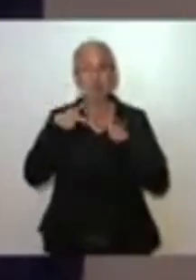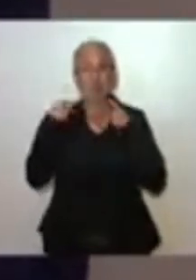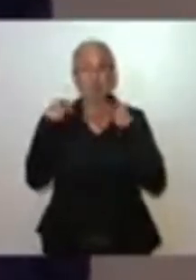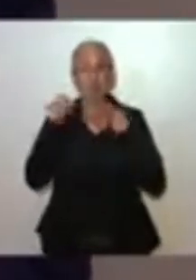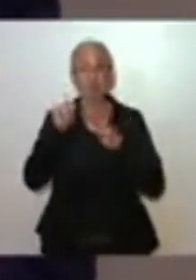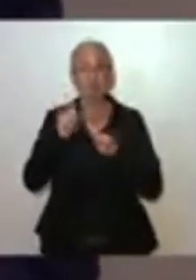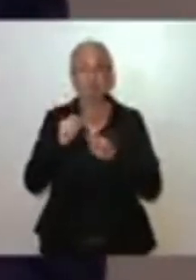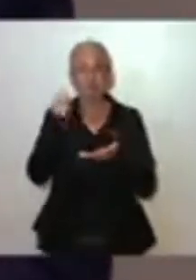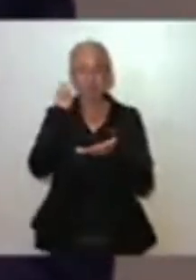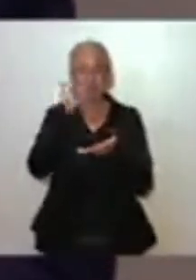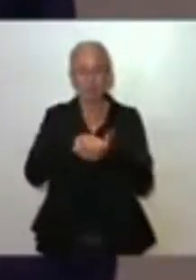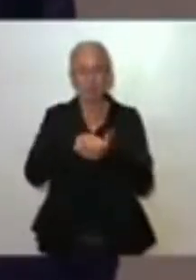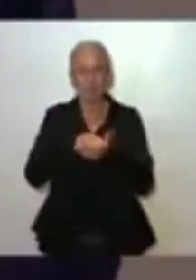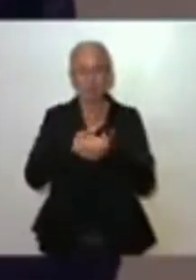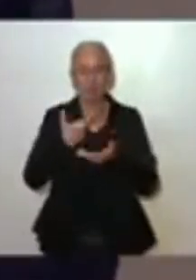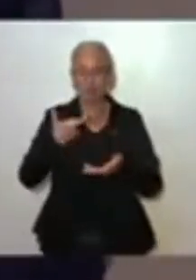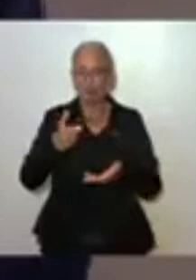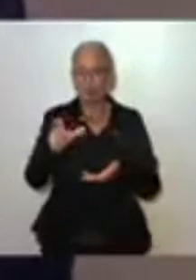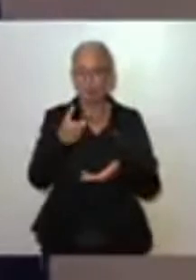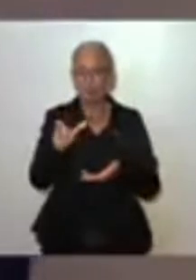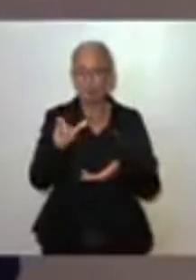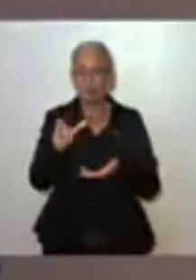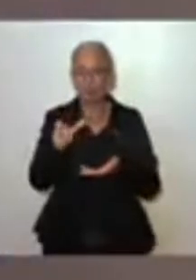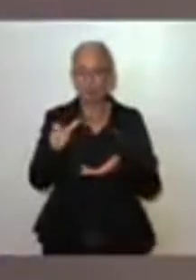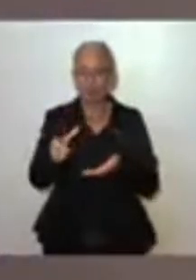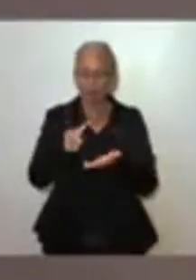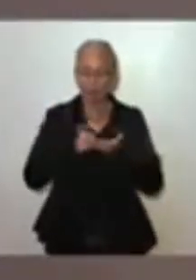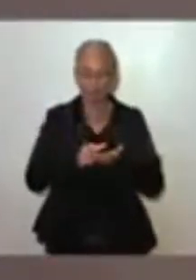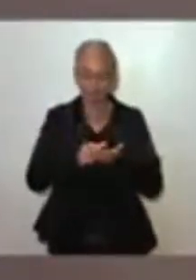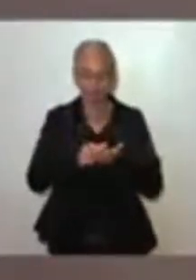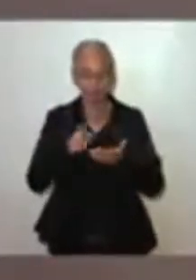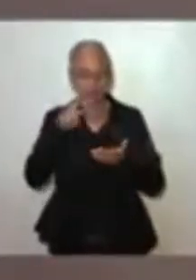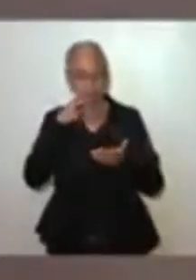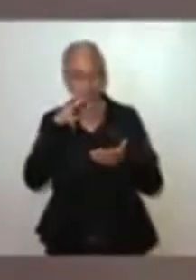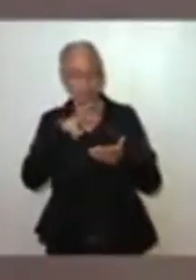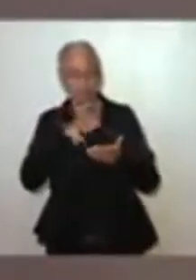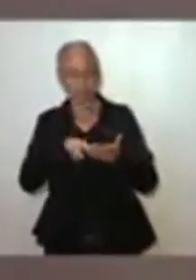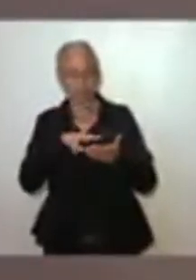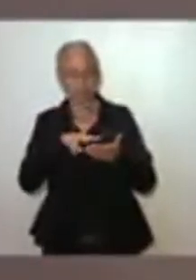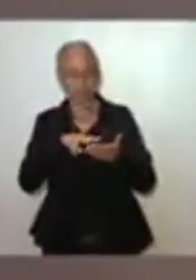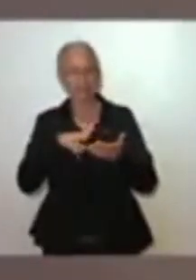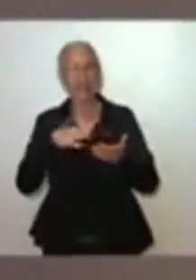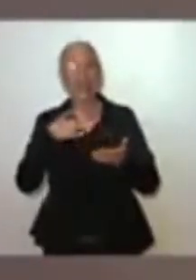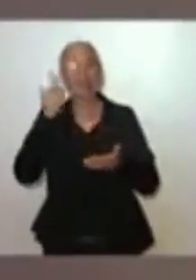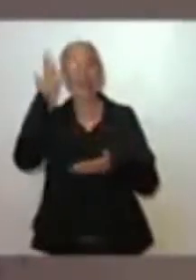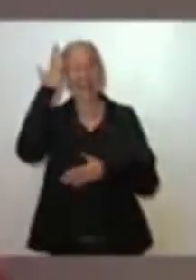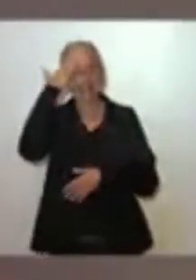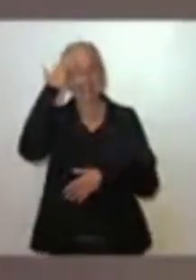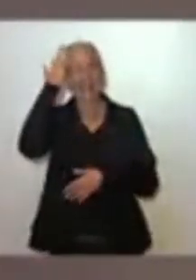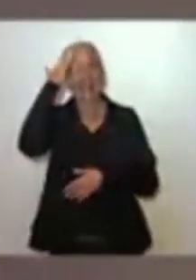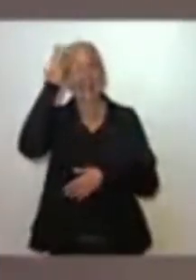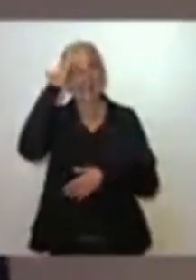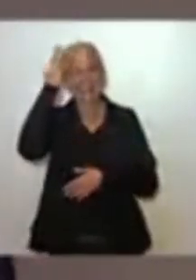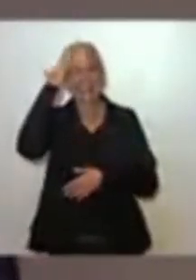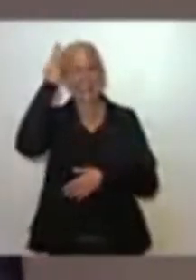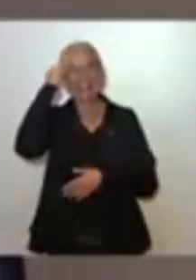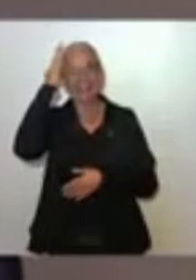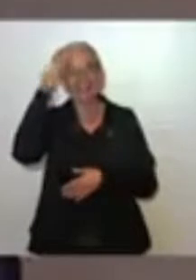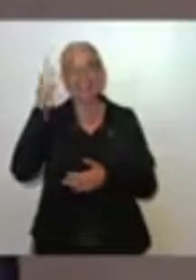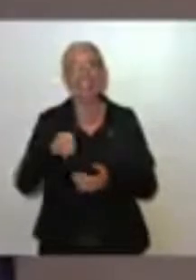paguei a conta eu entreguei o meu cartão de crédito Prefeito ele foi até o caixa voltou com ar Triunfante e falou hahaha